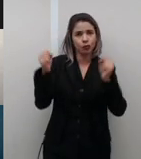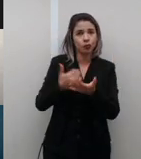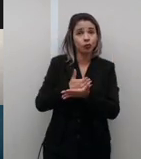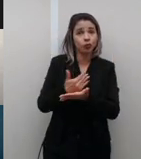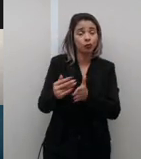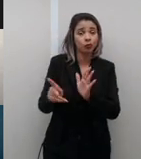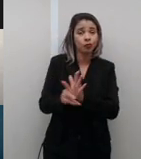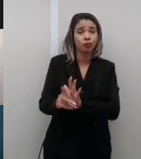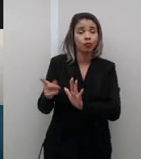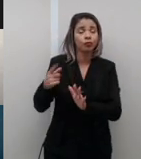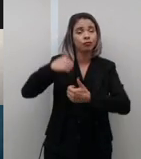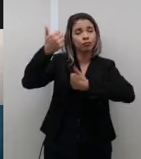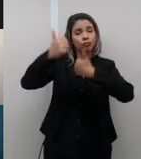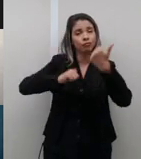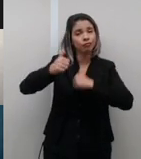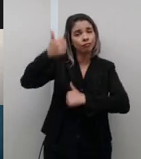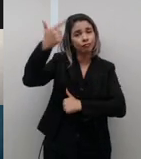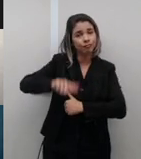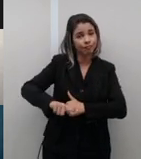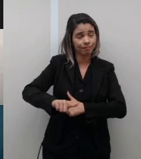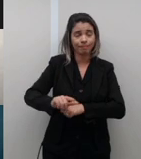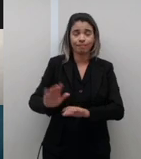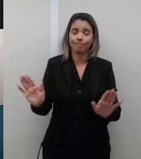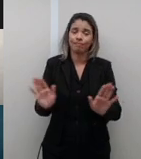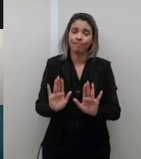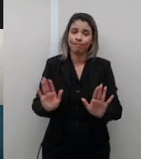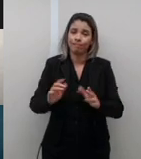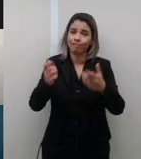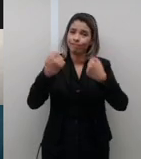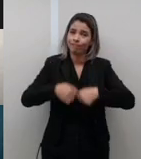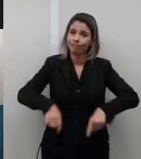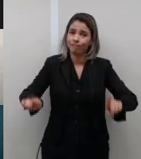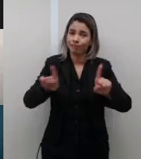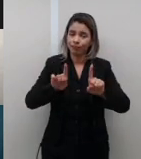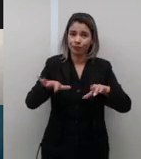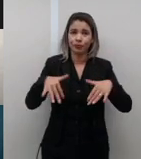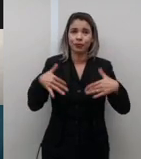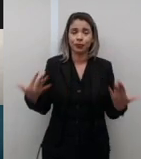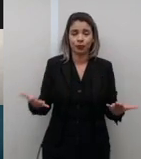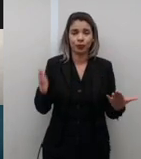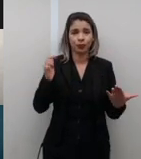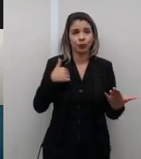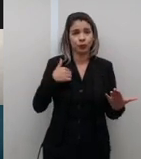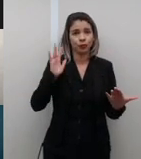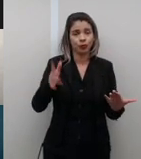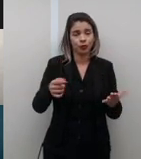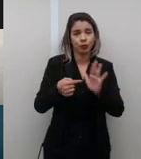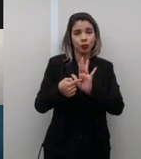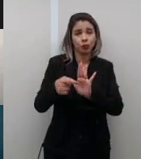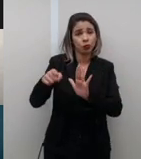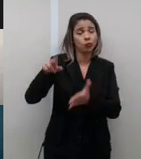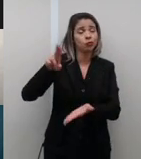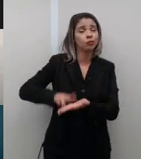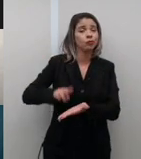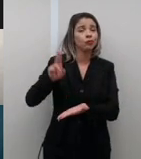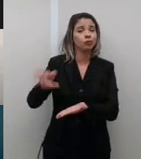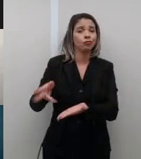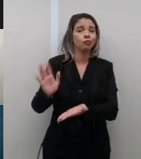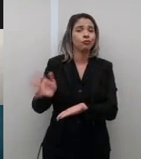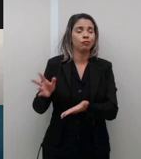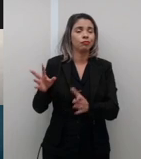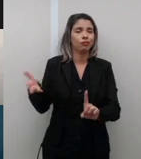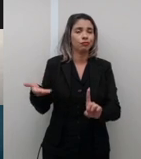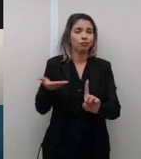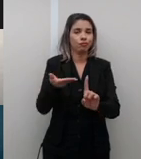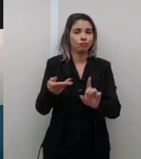reexame do elemento subjetivo. Né? Espelhando essa compreensão, eu estou destacando aqui um julgado aqui da Corte